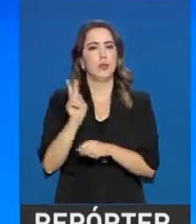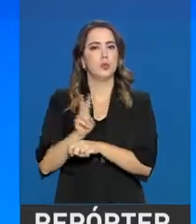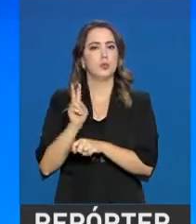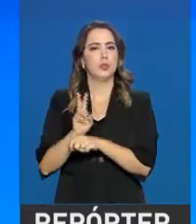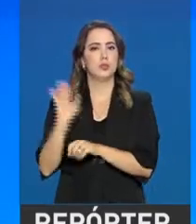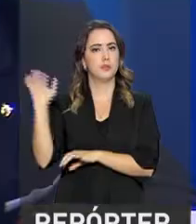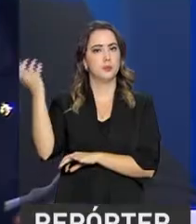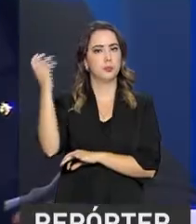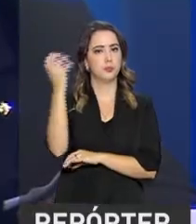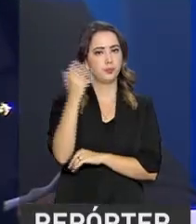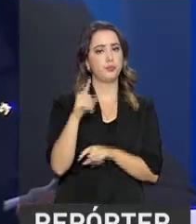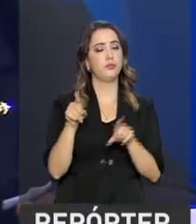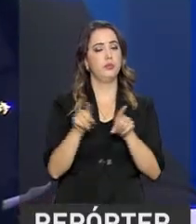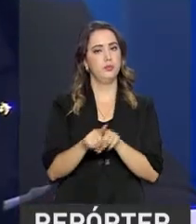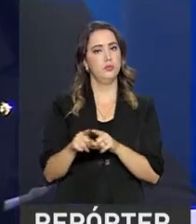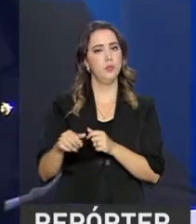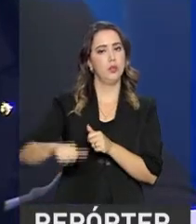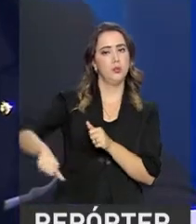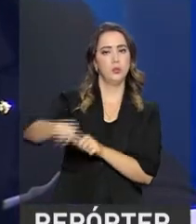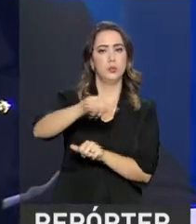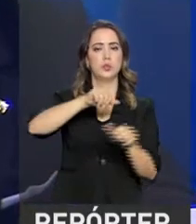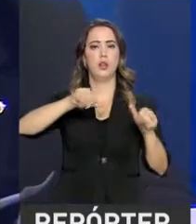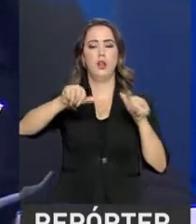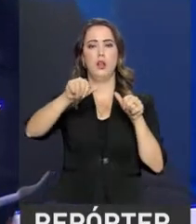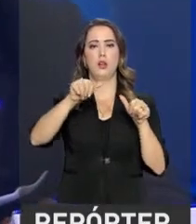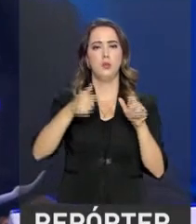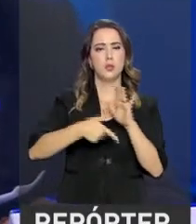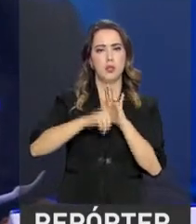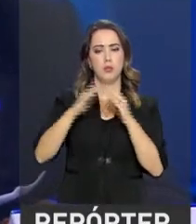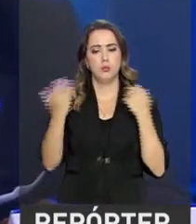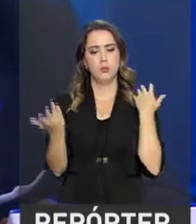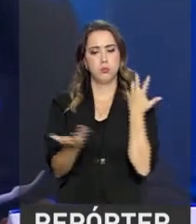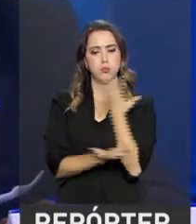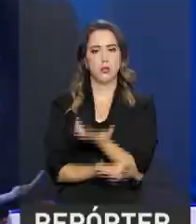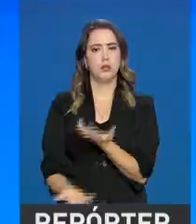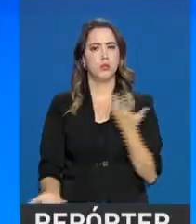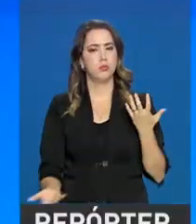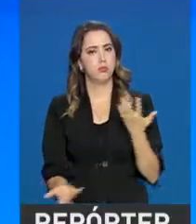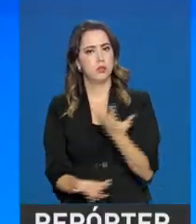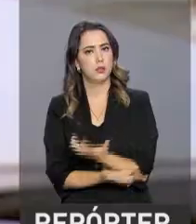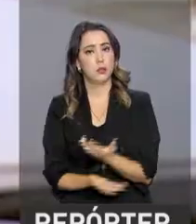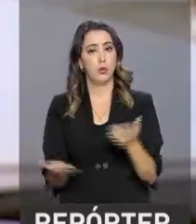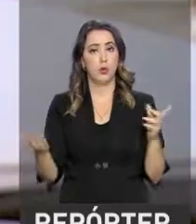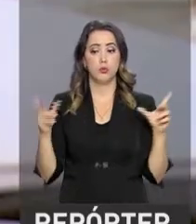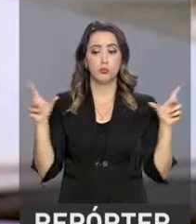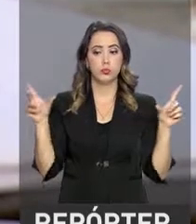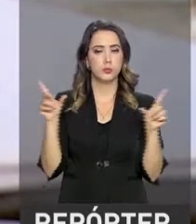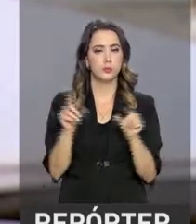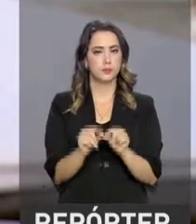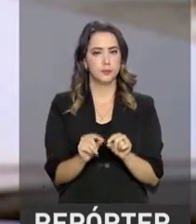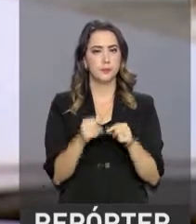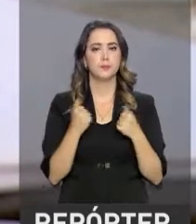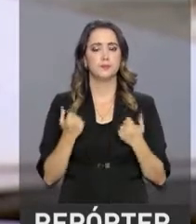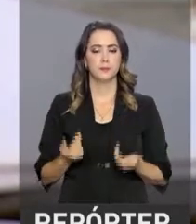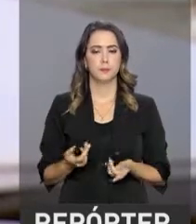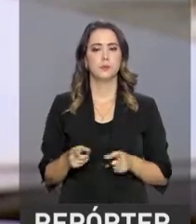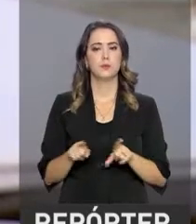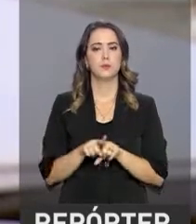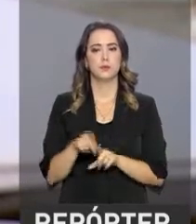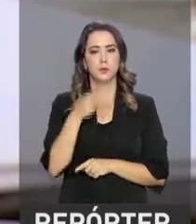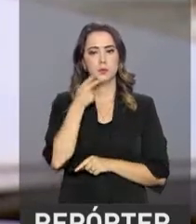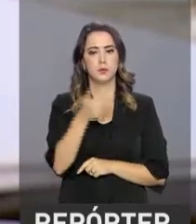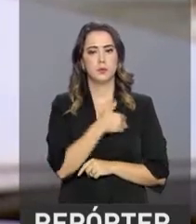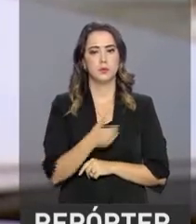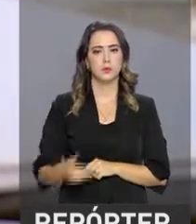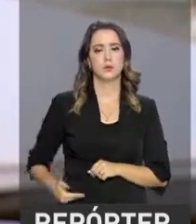florestal. Revertemos a curva de desmatamento na Amazônia. Michel Temer disse que o governo está